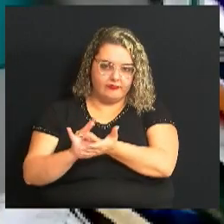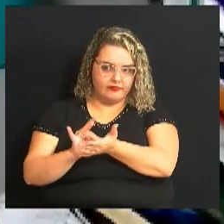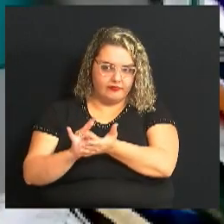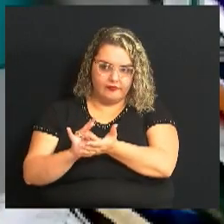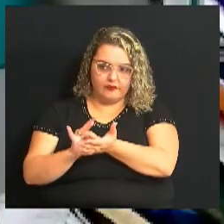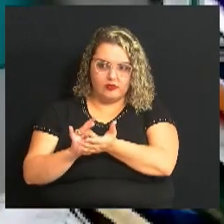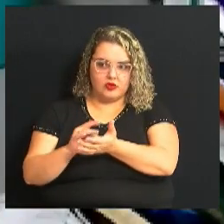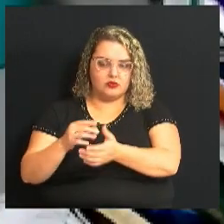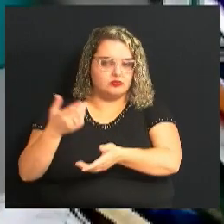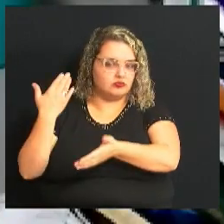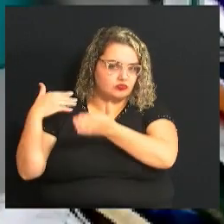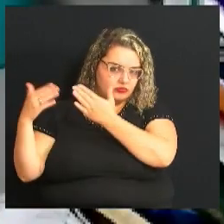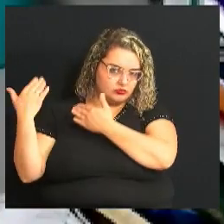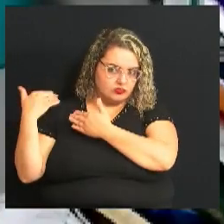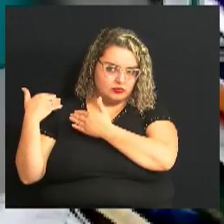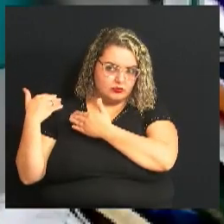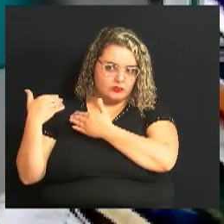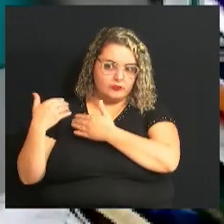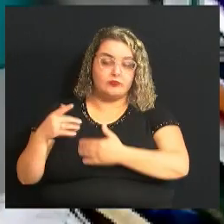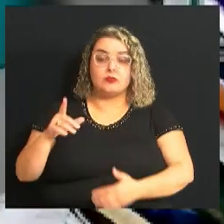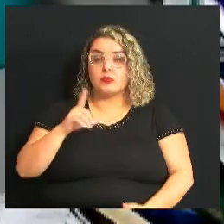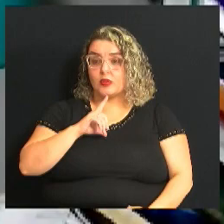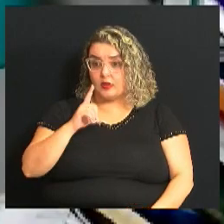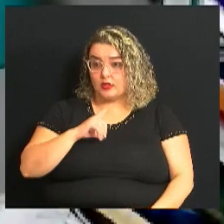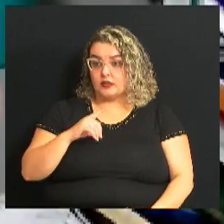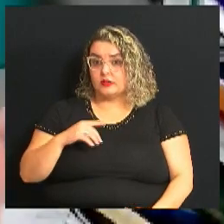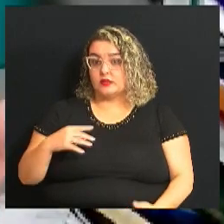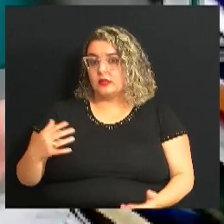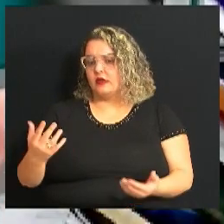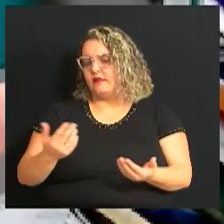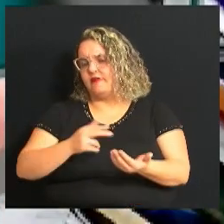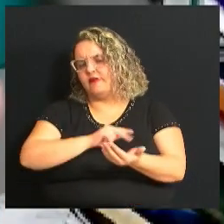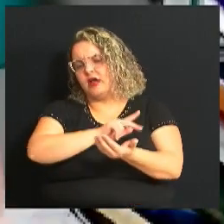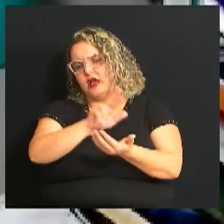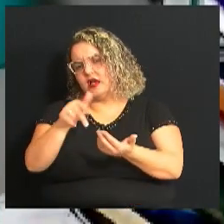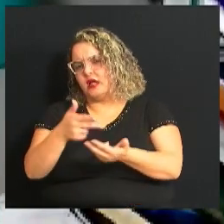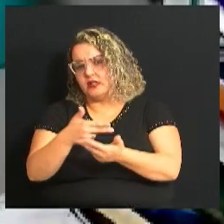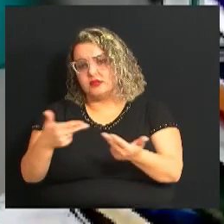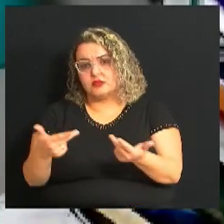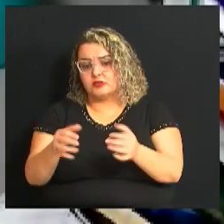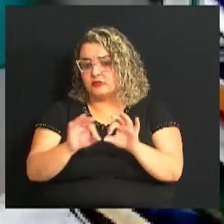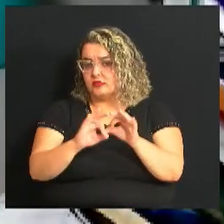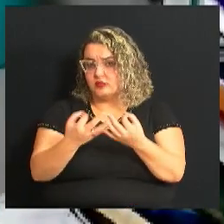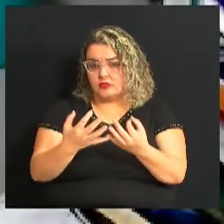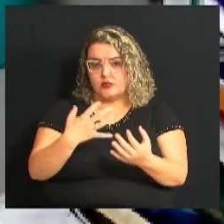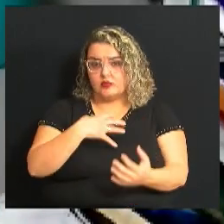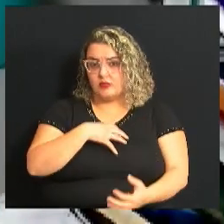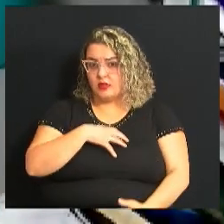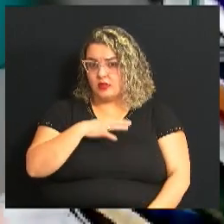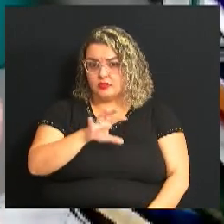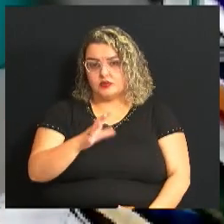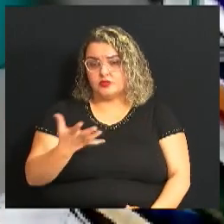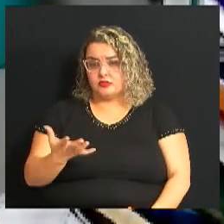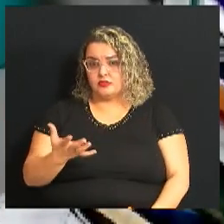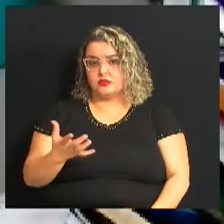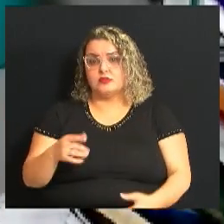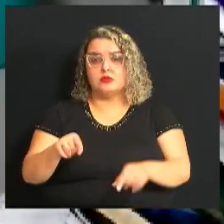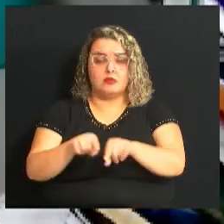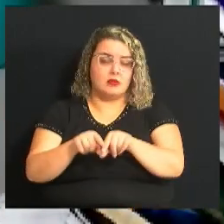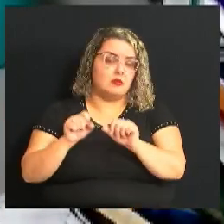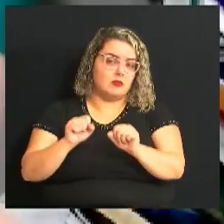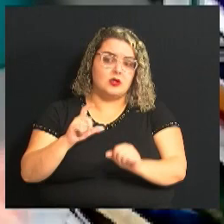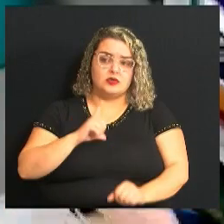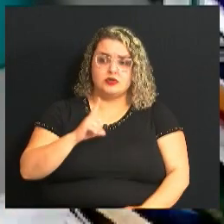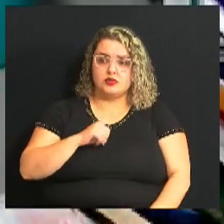maneira tradicional, você tem uma pluralidade de formatos familiares. Então, muitas vezes, inclusive, você pode ter